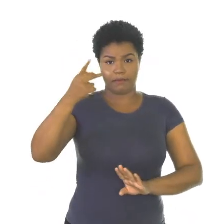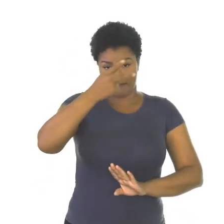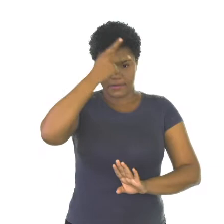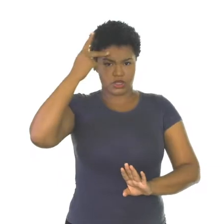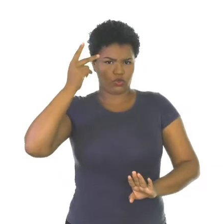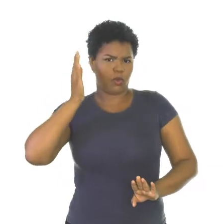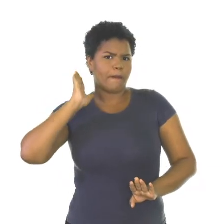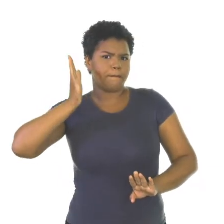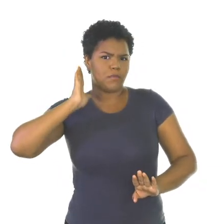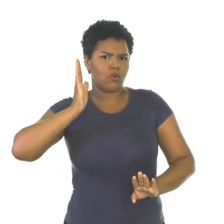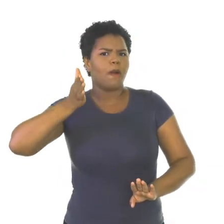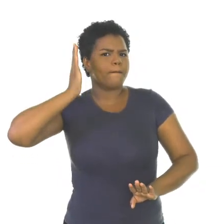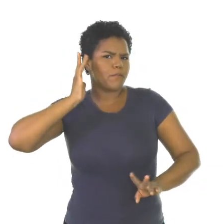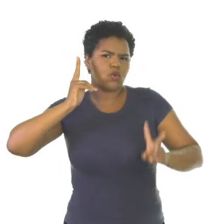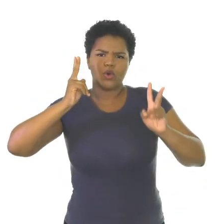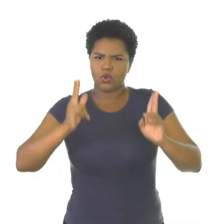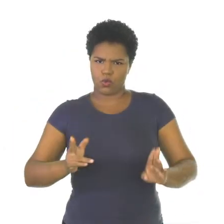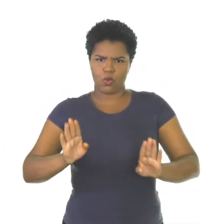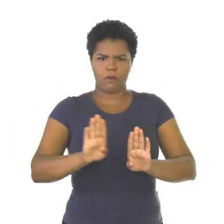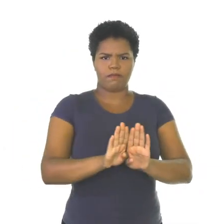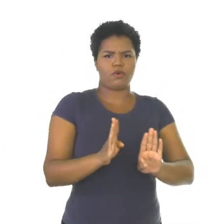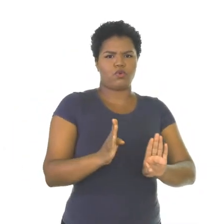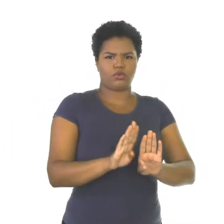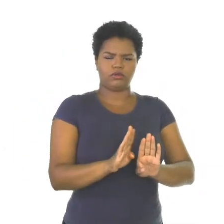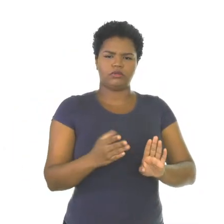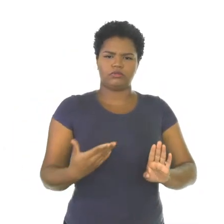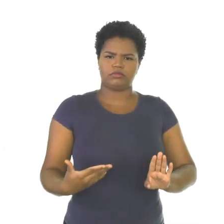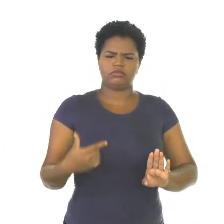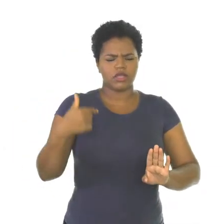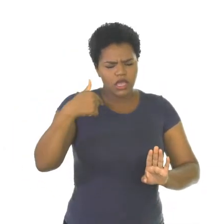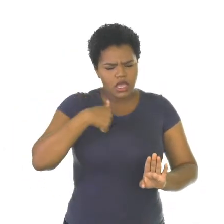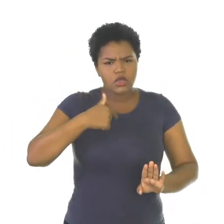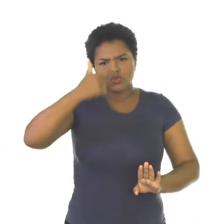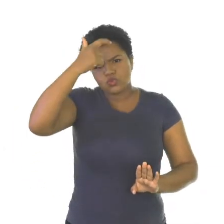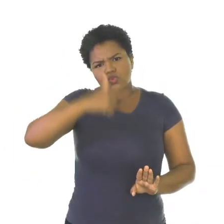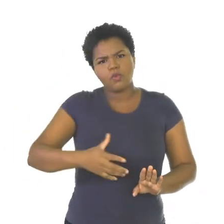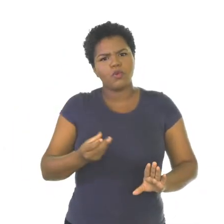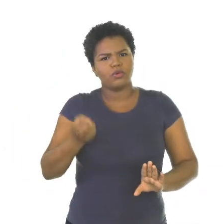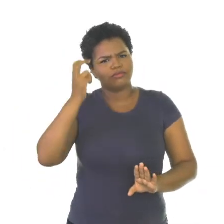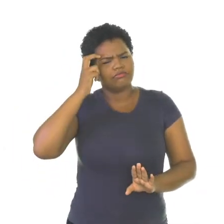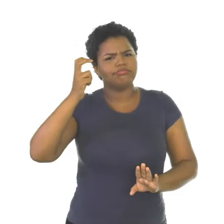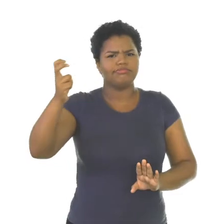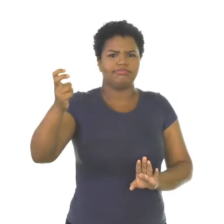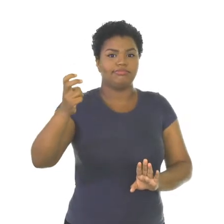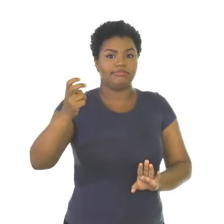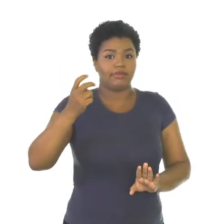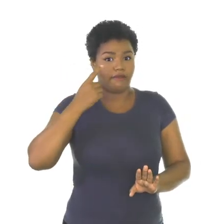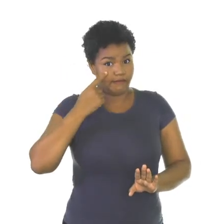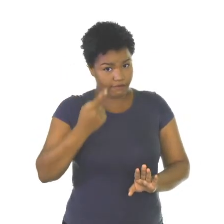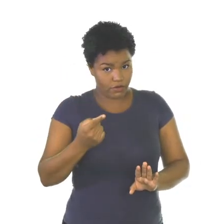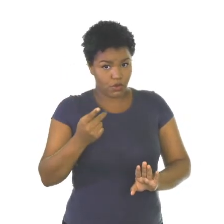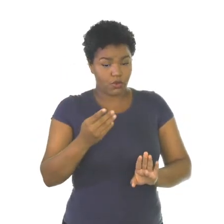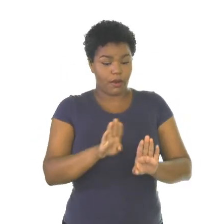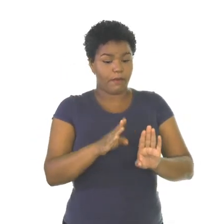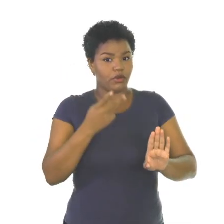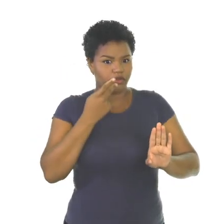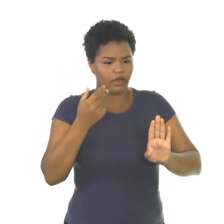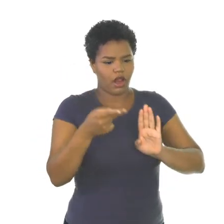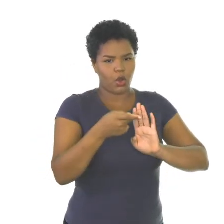é burra feito uma porta. Eu sou muito inteligente. Olha o que a porta diz. Ela é